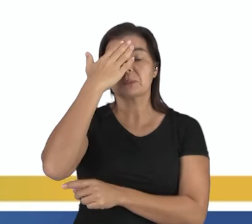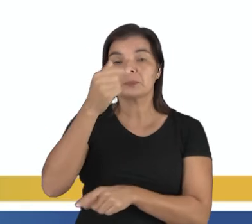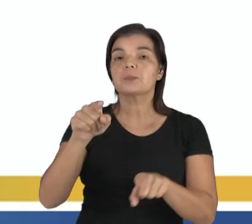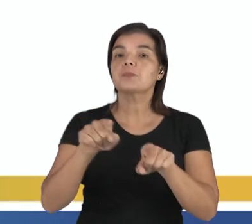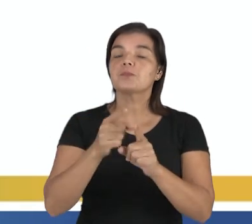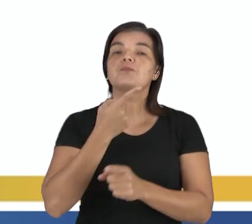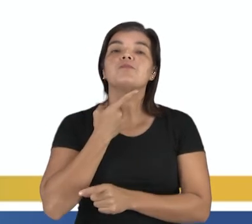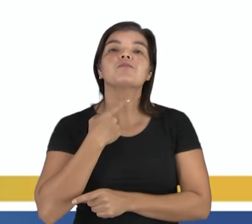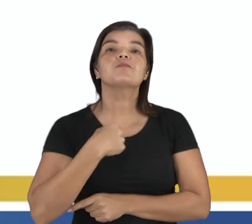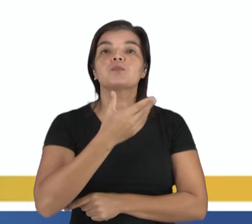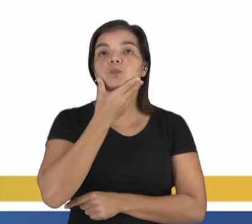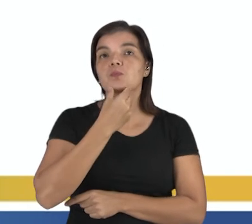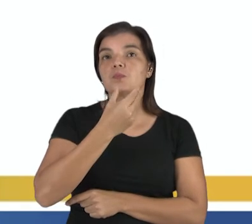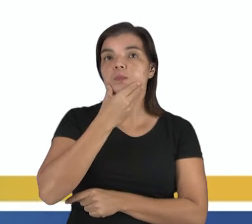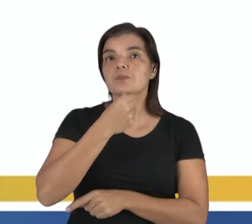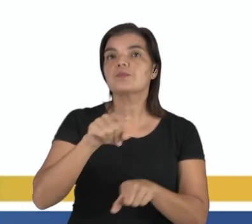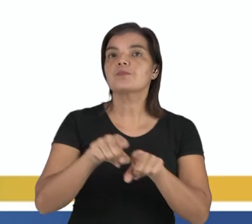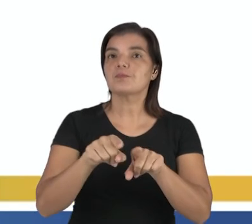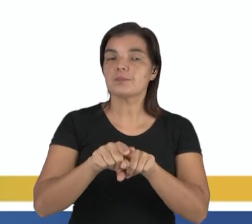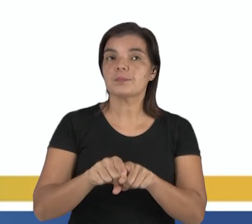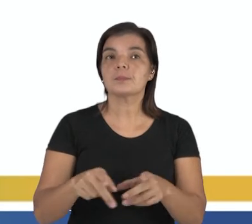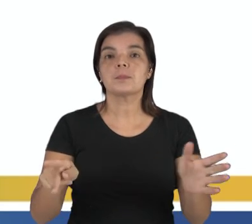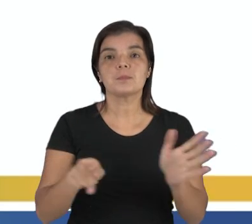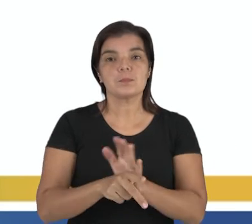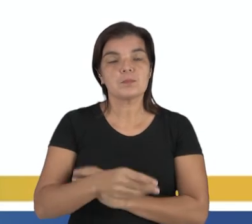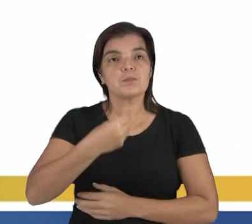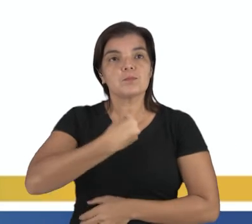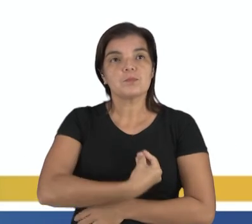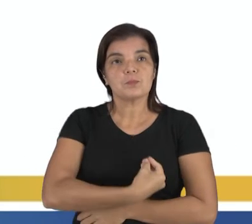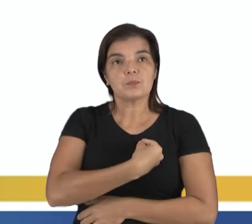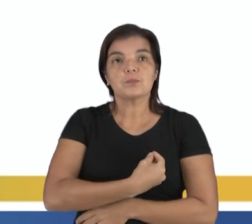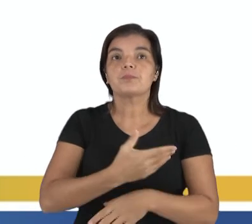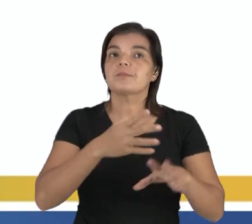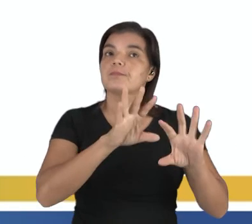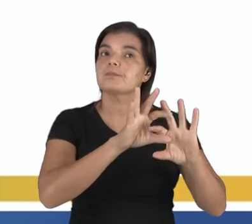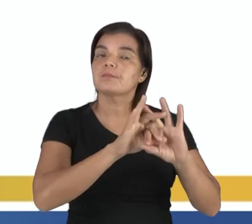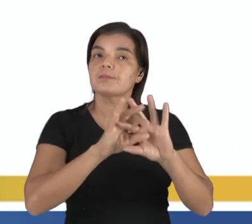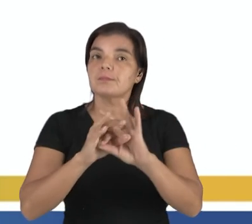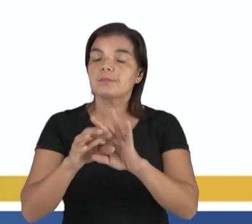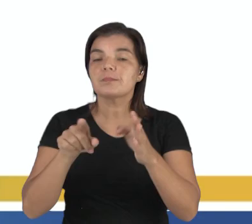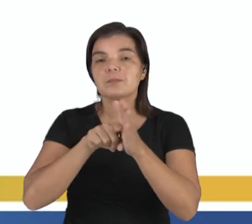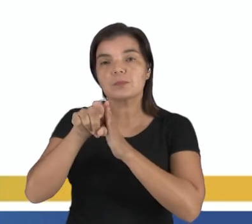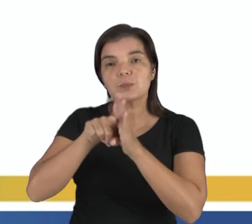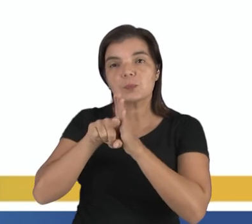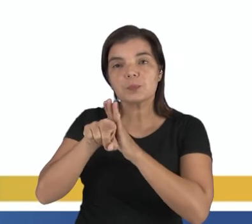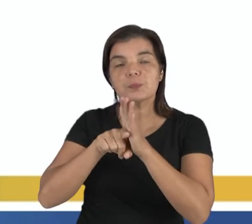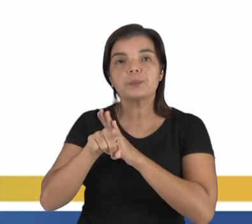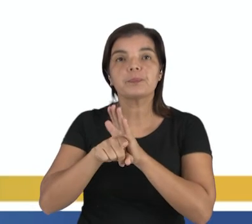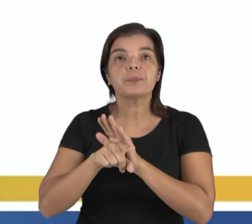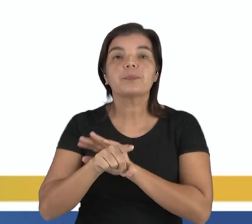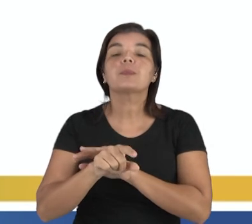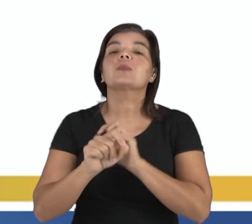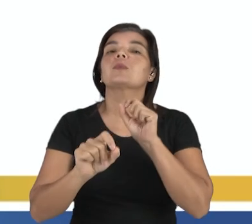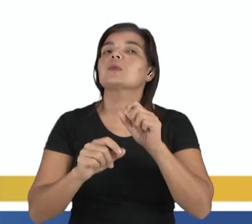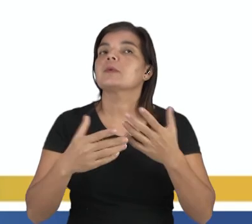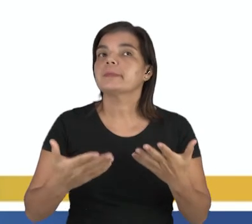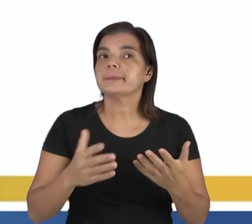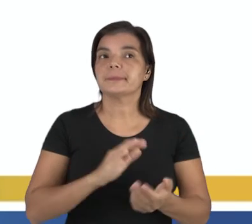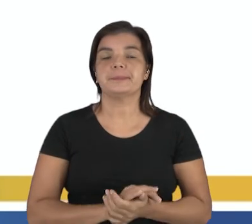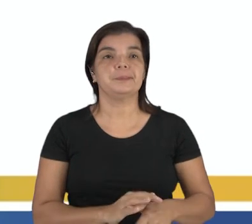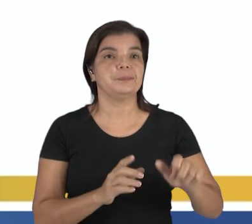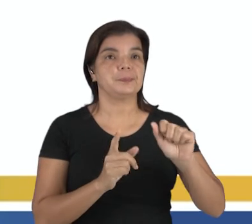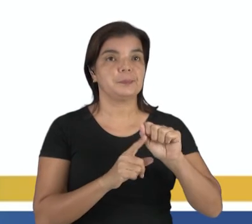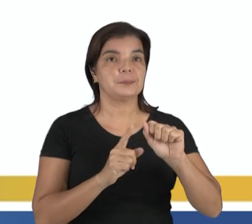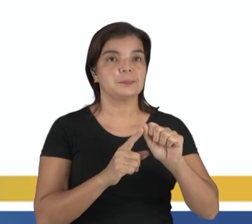almeja libertar o homem das intempéries da natureza. Nesse contexto, a investigação científica consiste